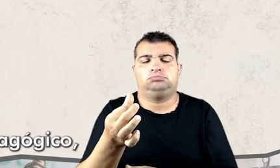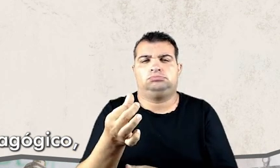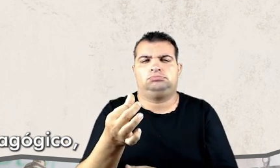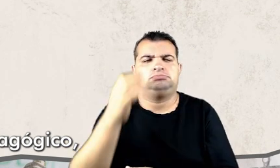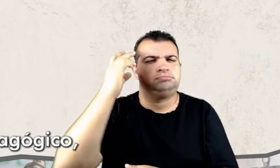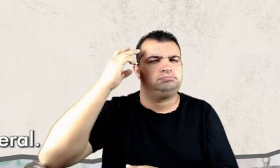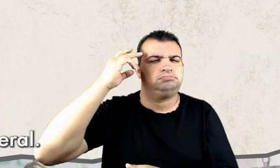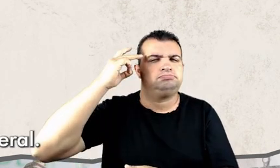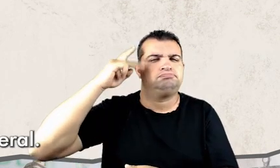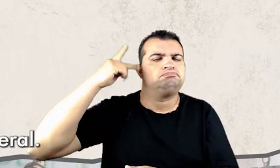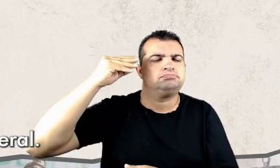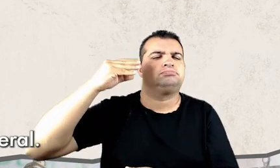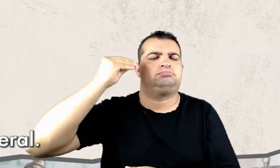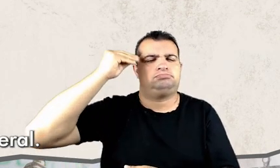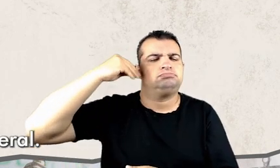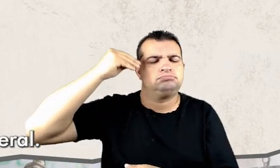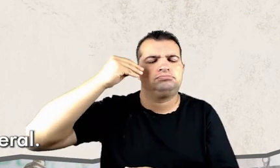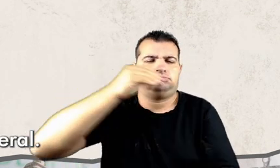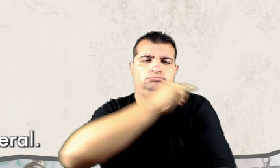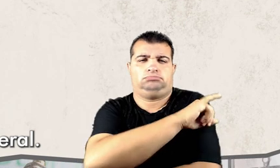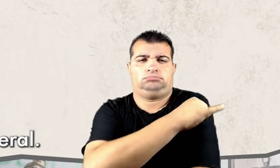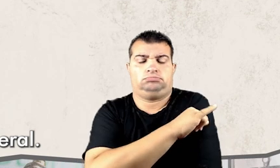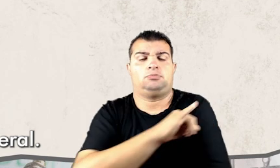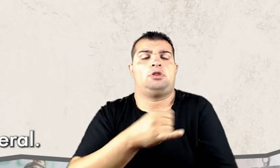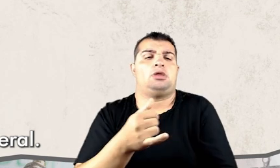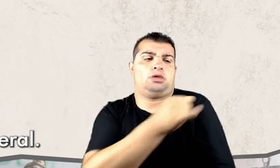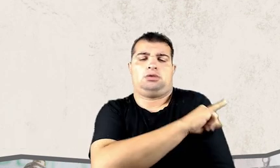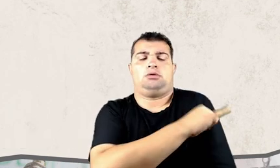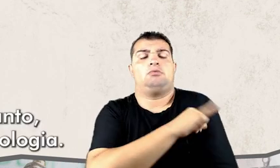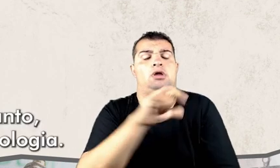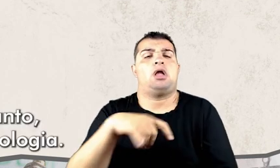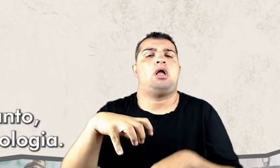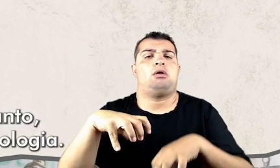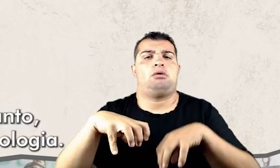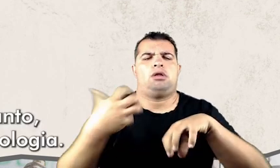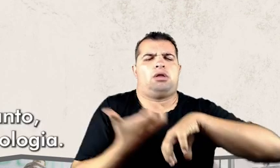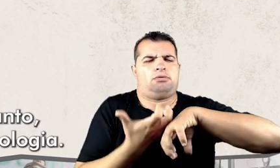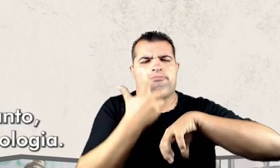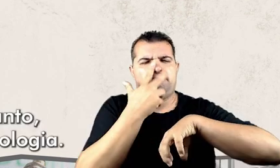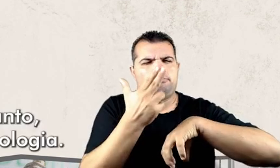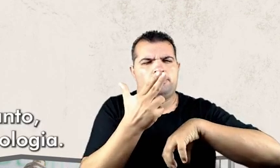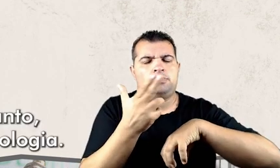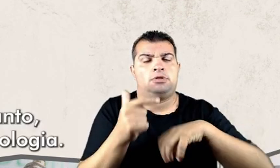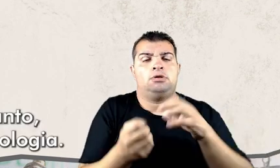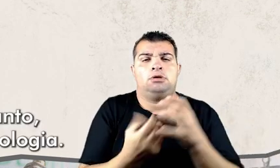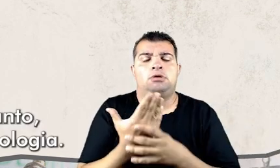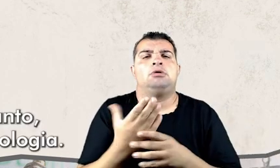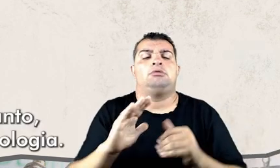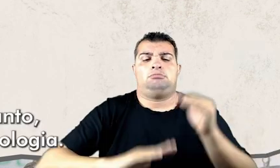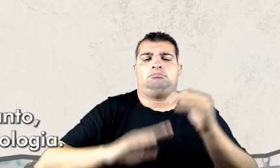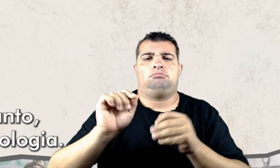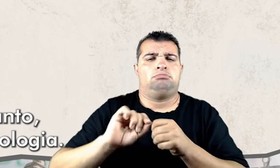no Pedagógico, no Rio de Janeiro, quando o Rio era o Distrito Federal. A criação de laboratórios, portanto,